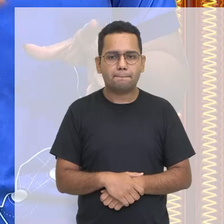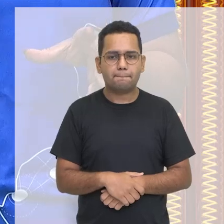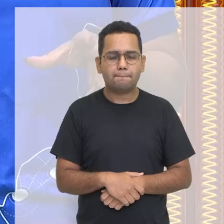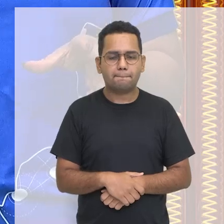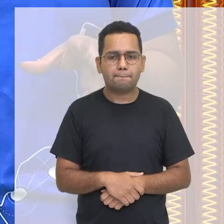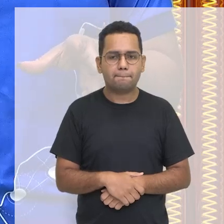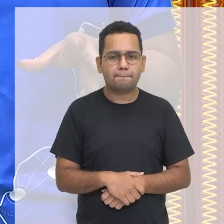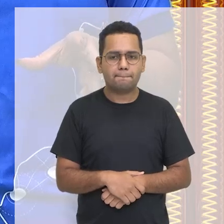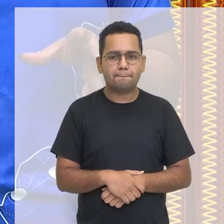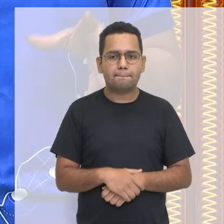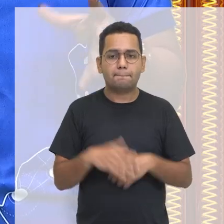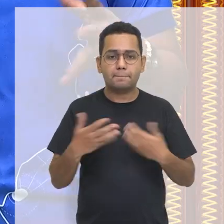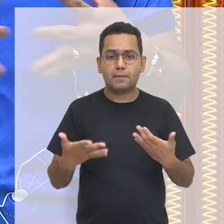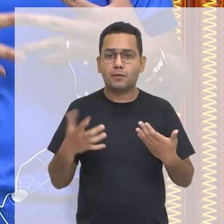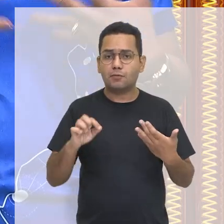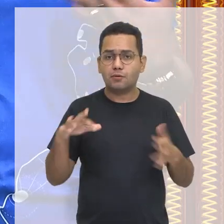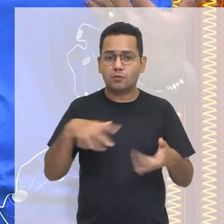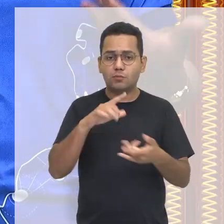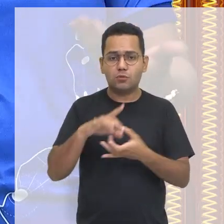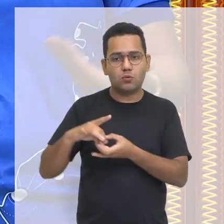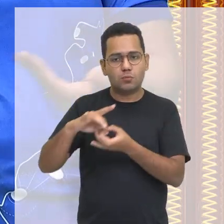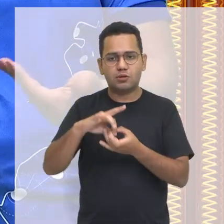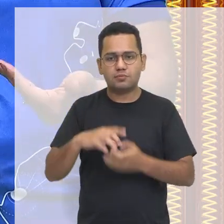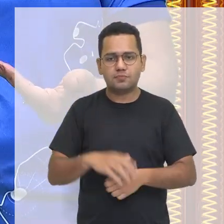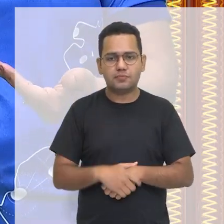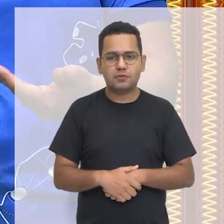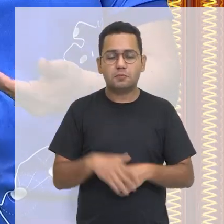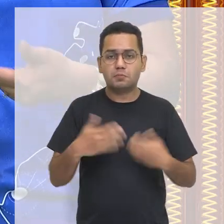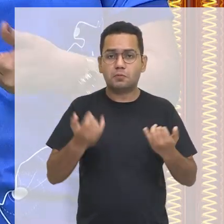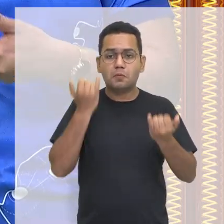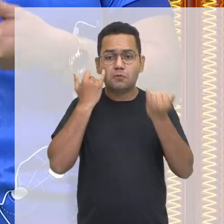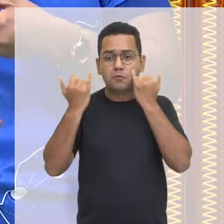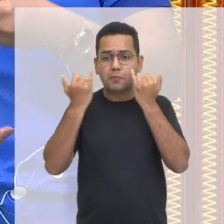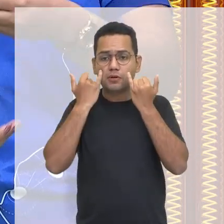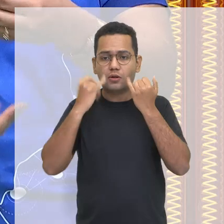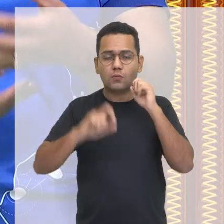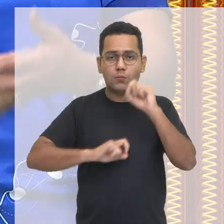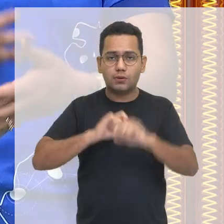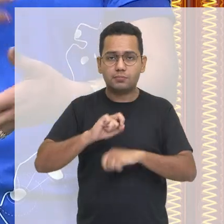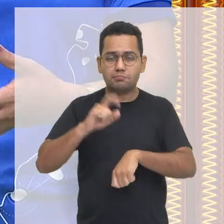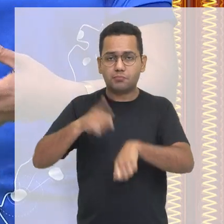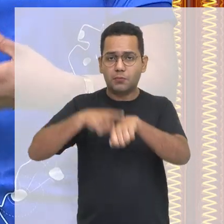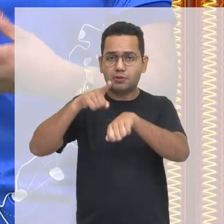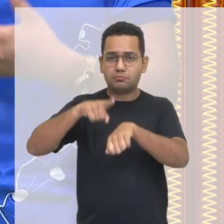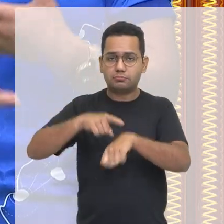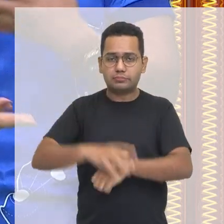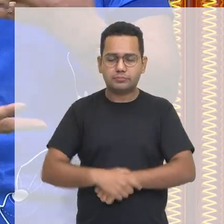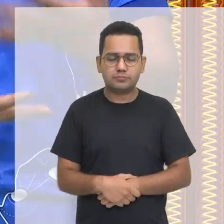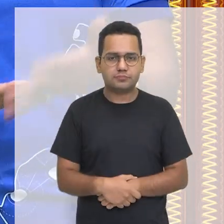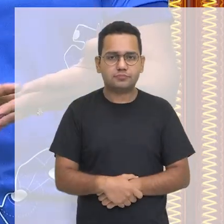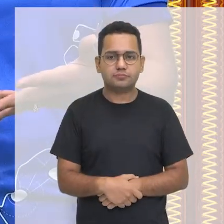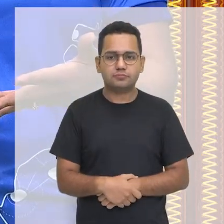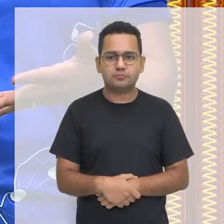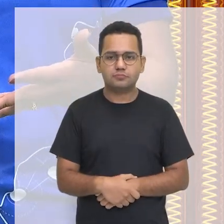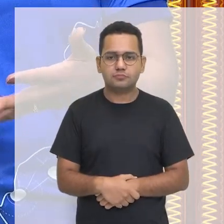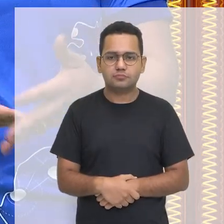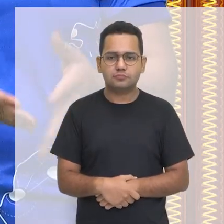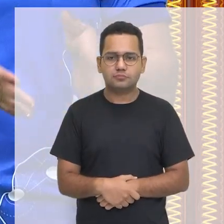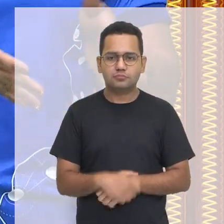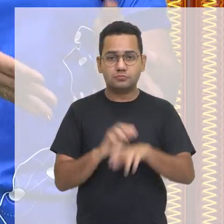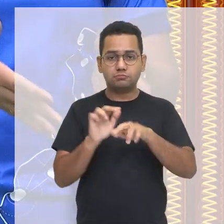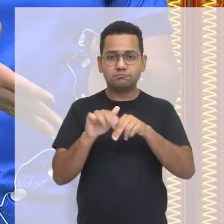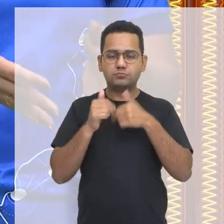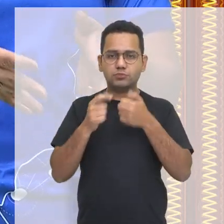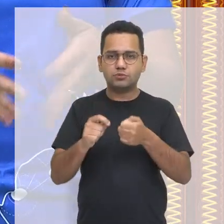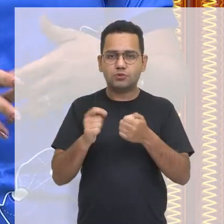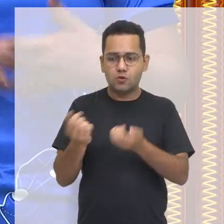mundo, levando em consideração que nós estamos na era da globalização. Então, as informações elas são dadas em tempo real.